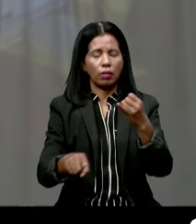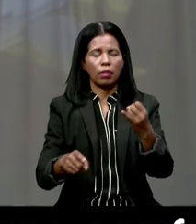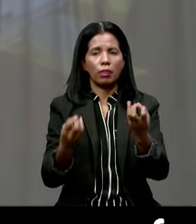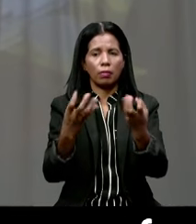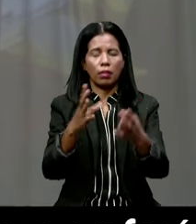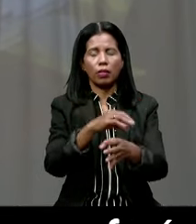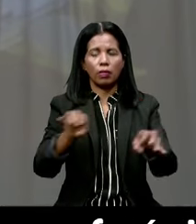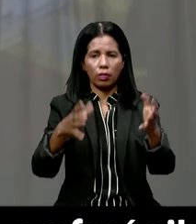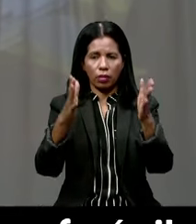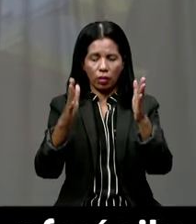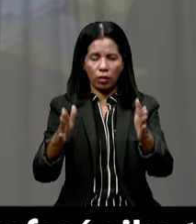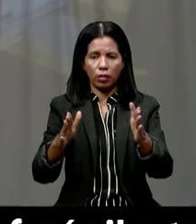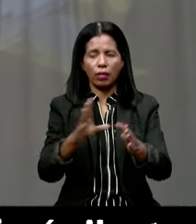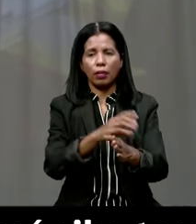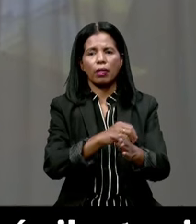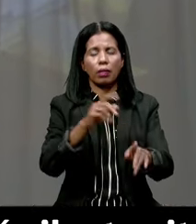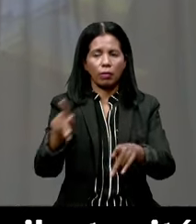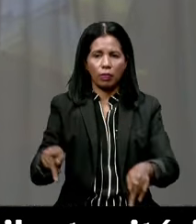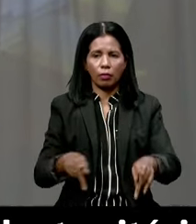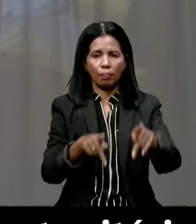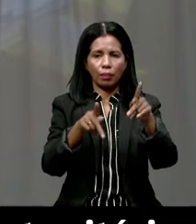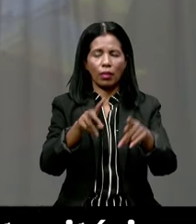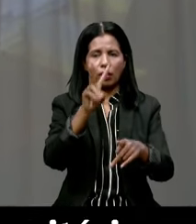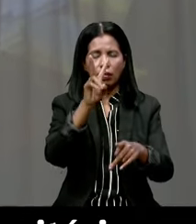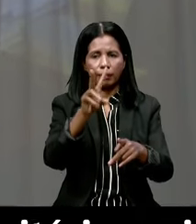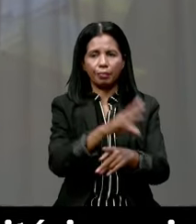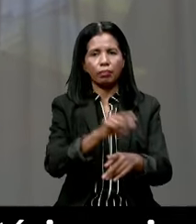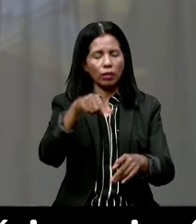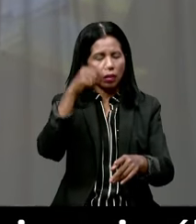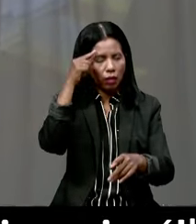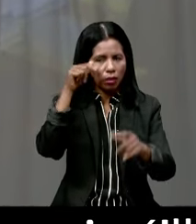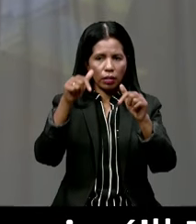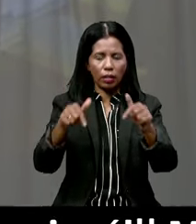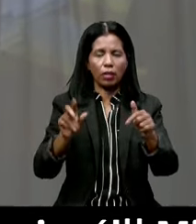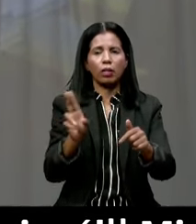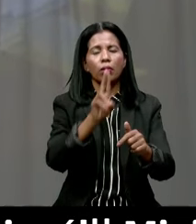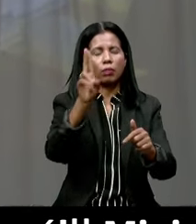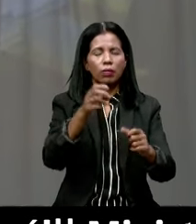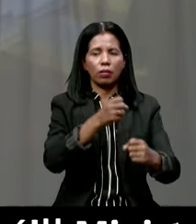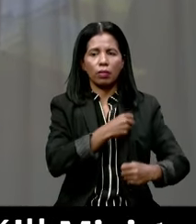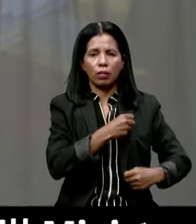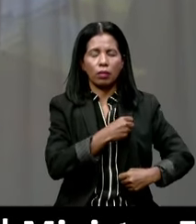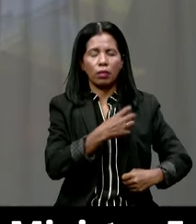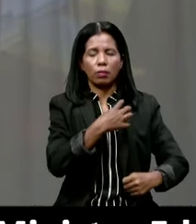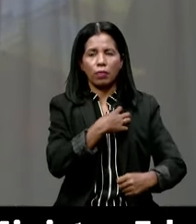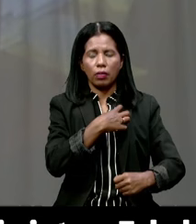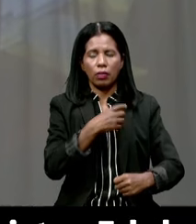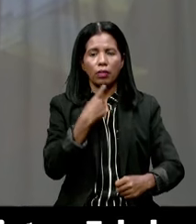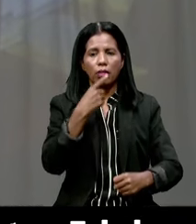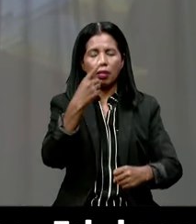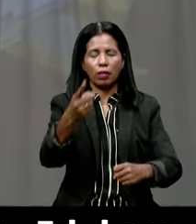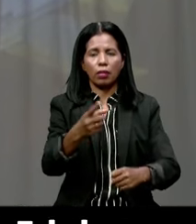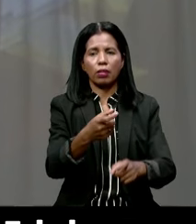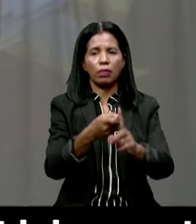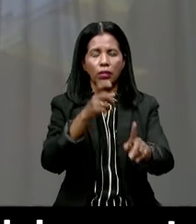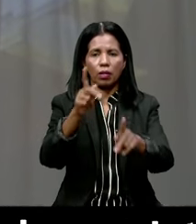tebes funcionamento funcionalismo público. Rua, governo e danemos usa militar no polícia, onde impõe obediência ao